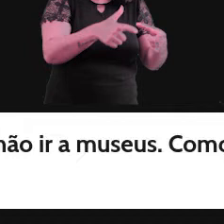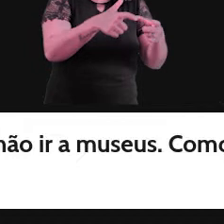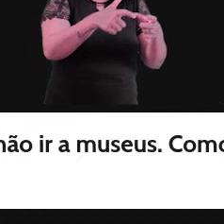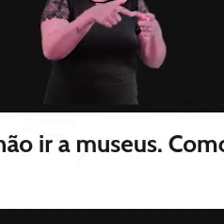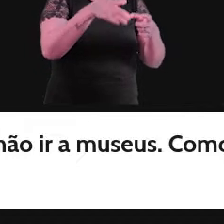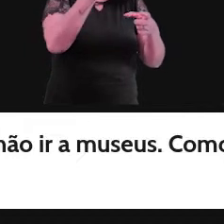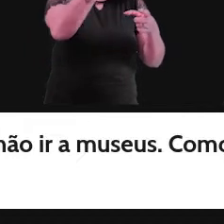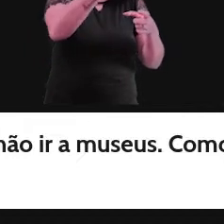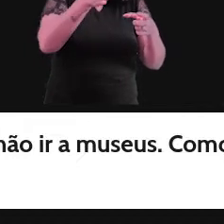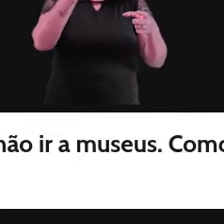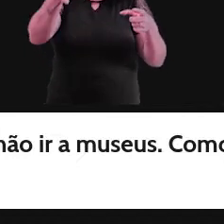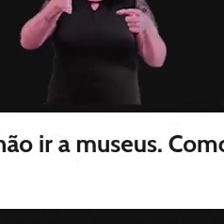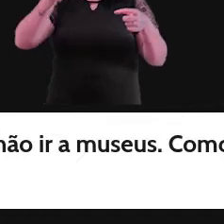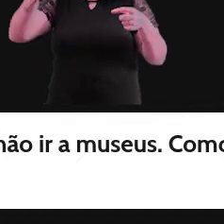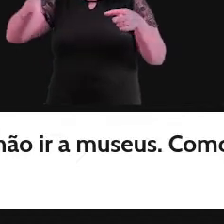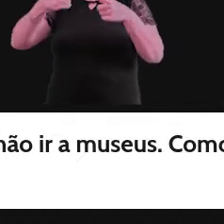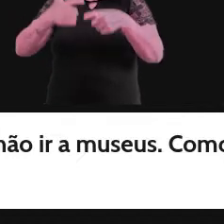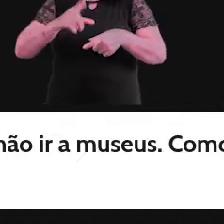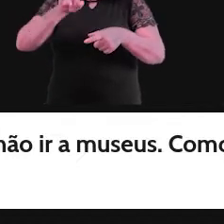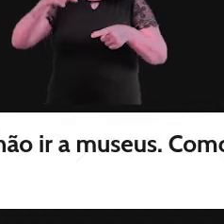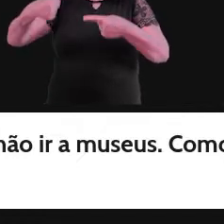foi muito